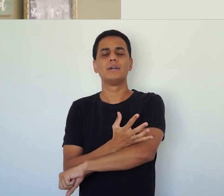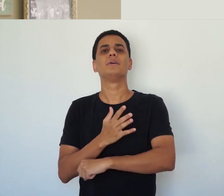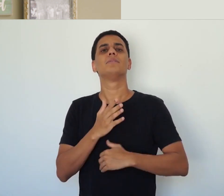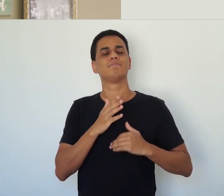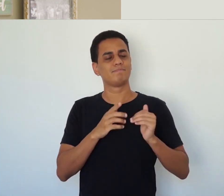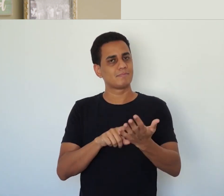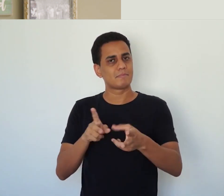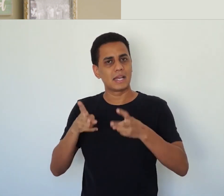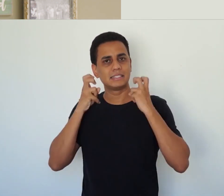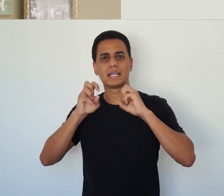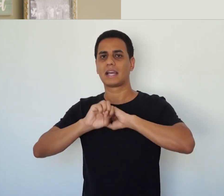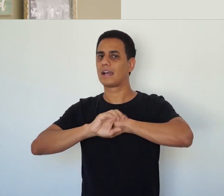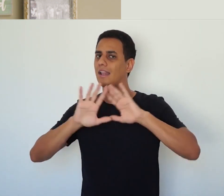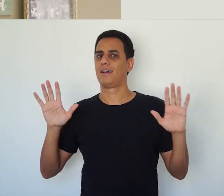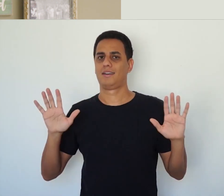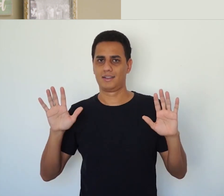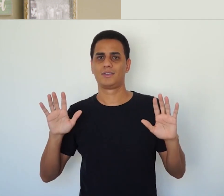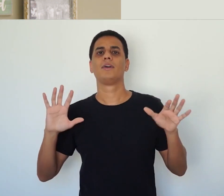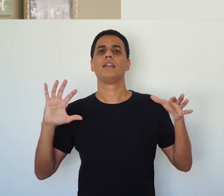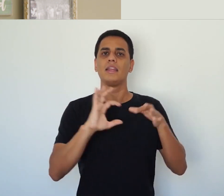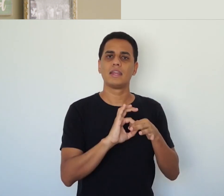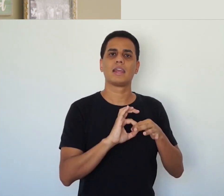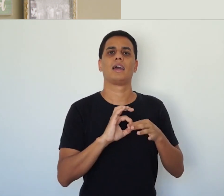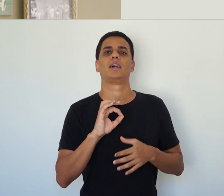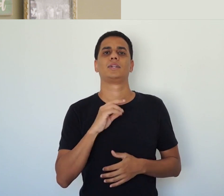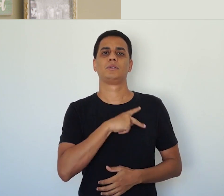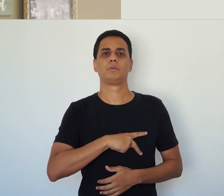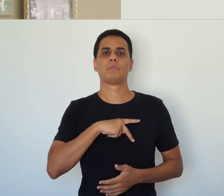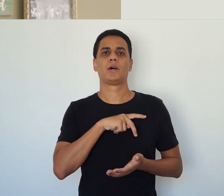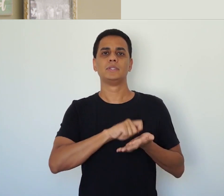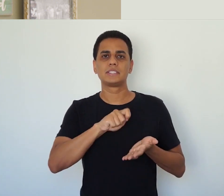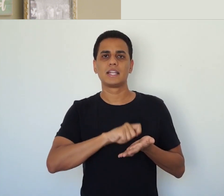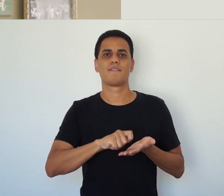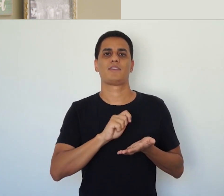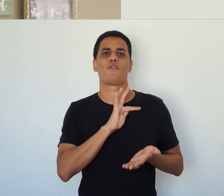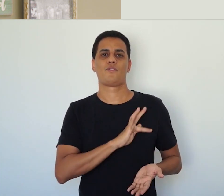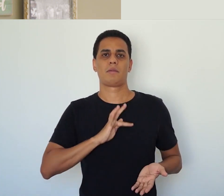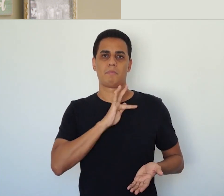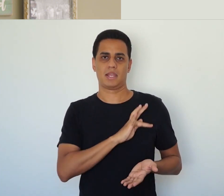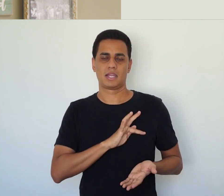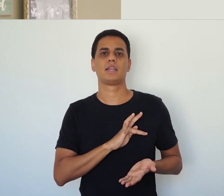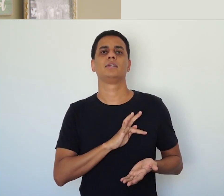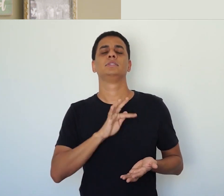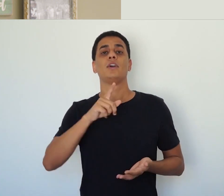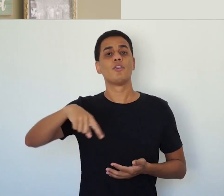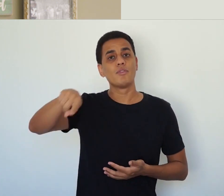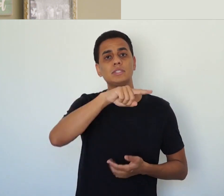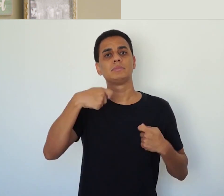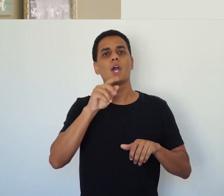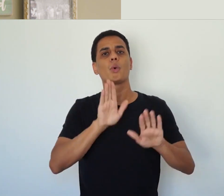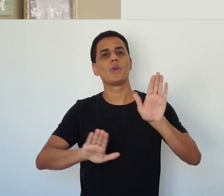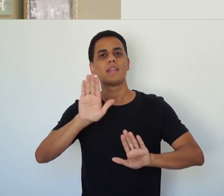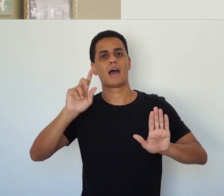Elias que nos mostra esse processo muito claro que Paulo escreve aos Filipenses acerca da importância de cuidar com o